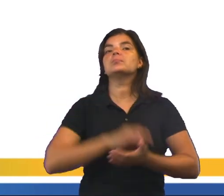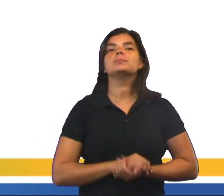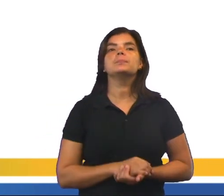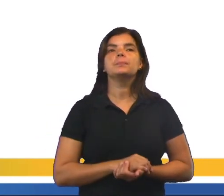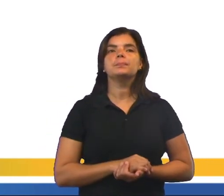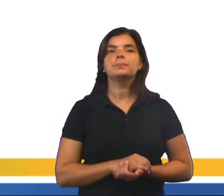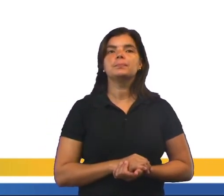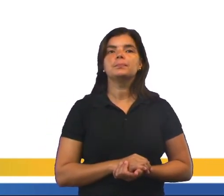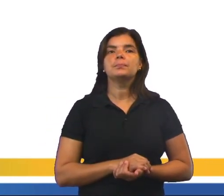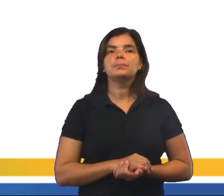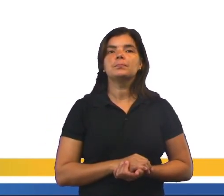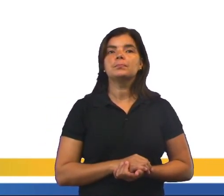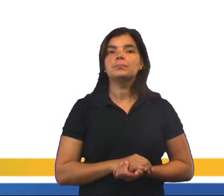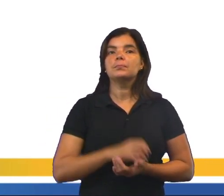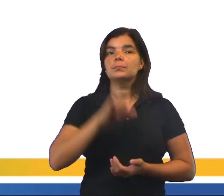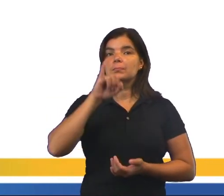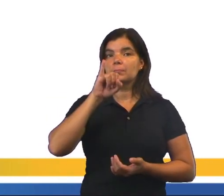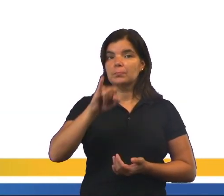diâmetro. Não é isso?